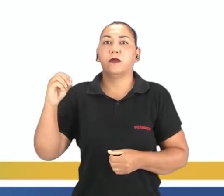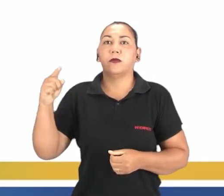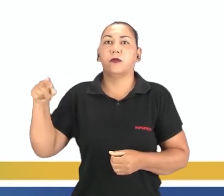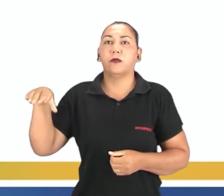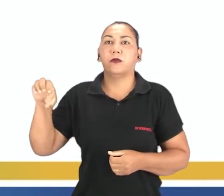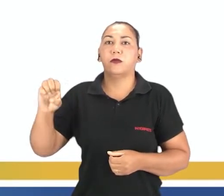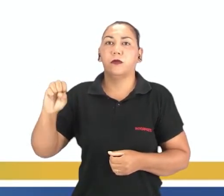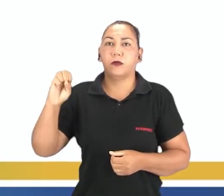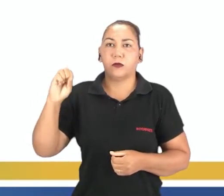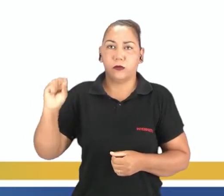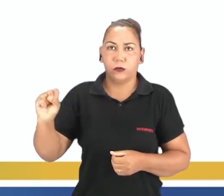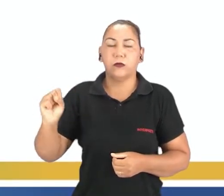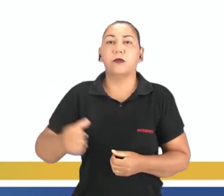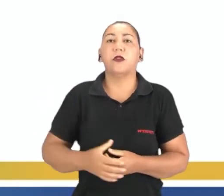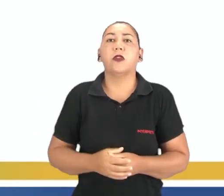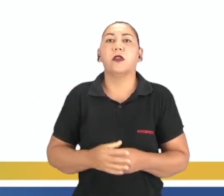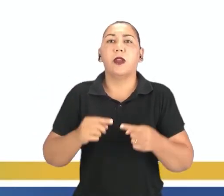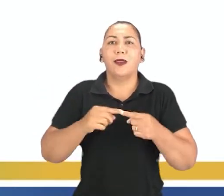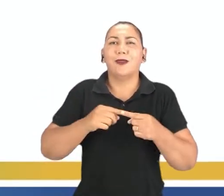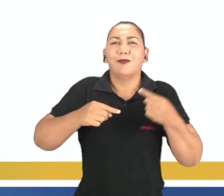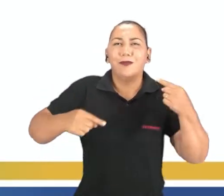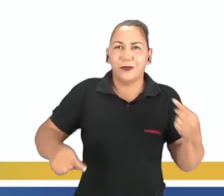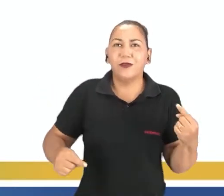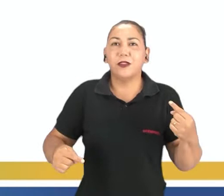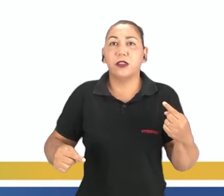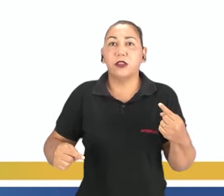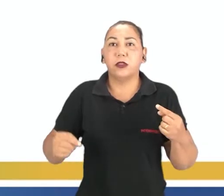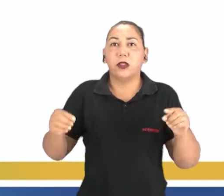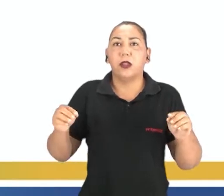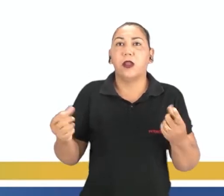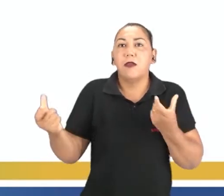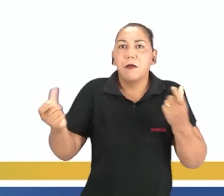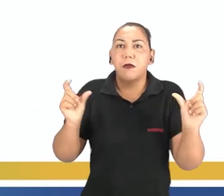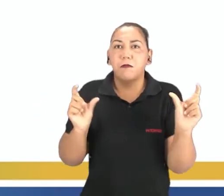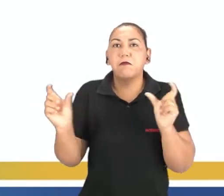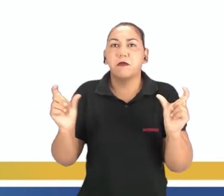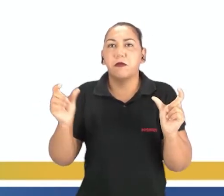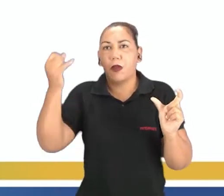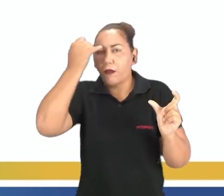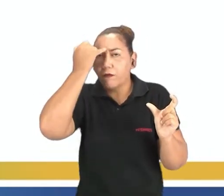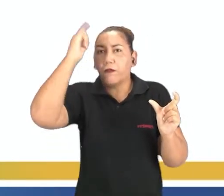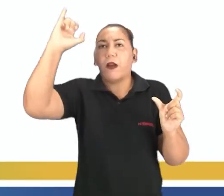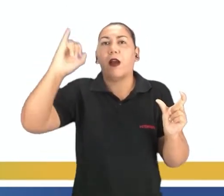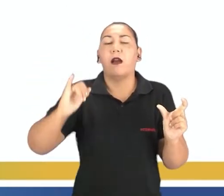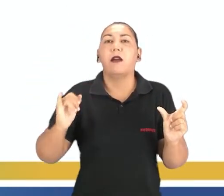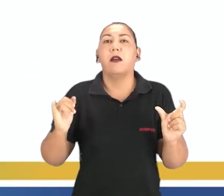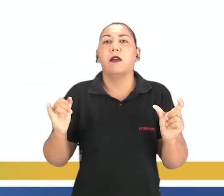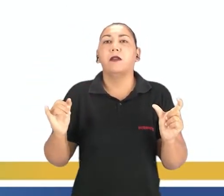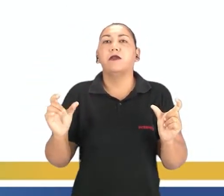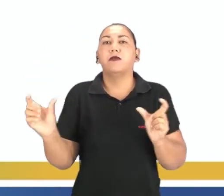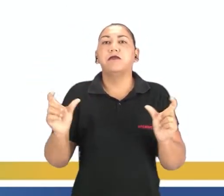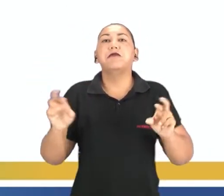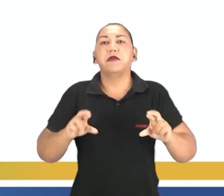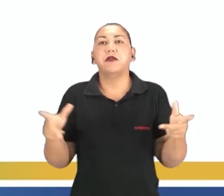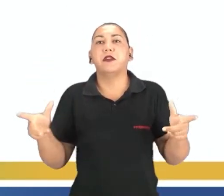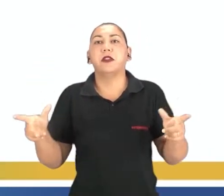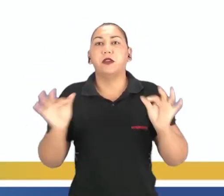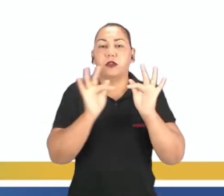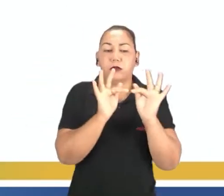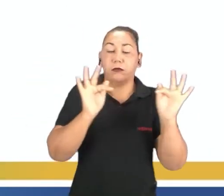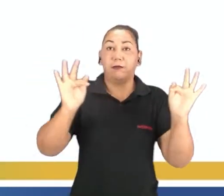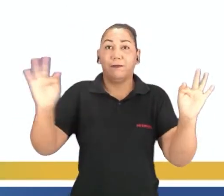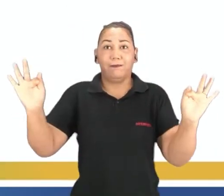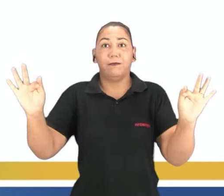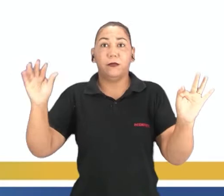de adverso, de oposto, ok? Então, quando você quer colocar ideias opostas numa mesma frase. Então, nós temos o but,